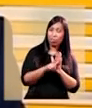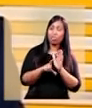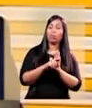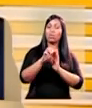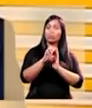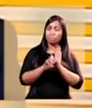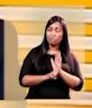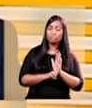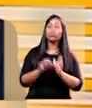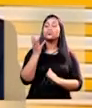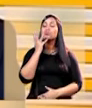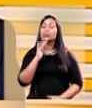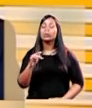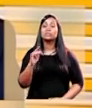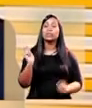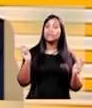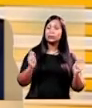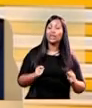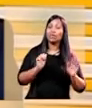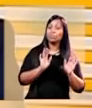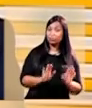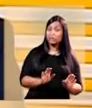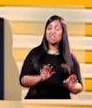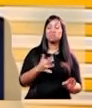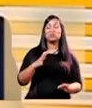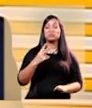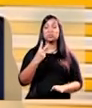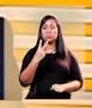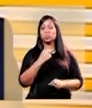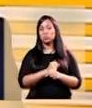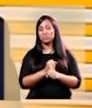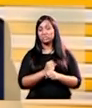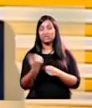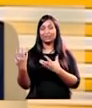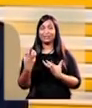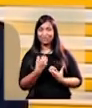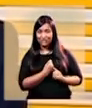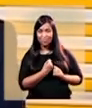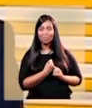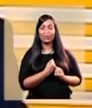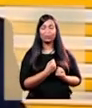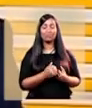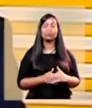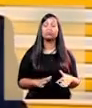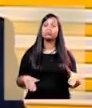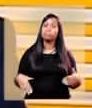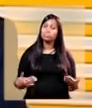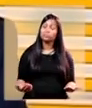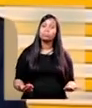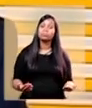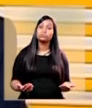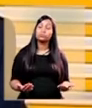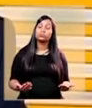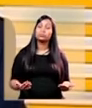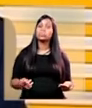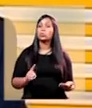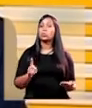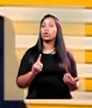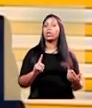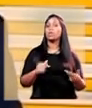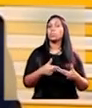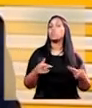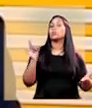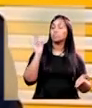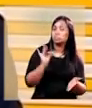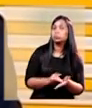legislação, o estatuto diz que a criança poderia ficar no máximo 2 anos em acolhimento institucional. Então, evidentemente que não é um